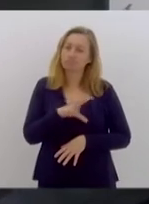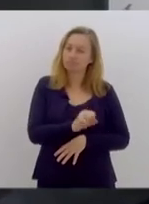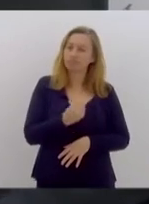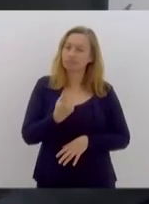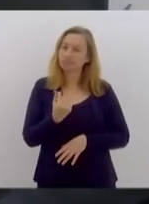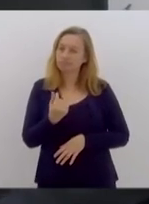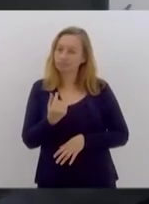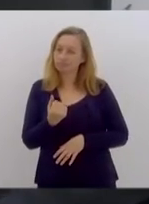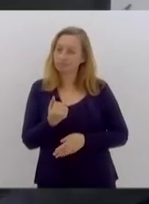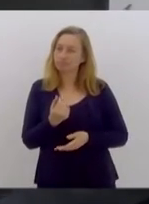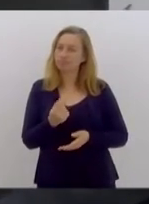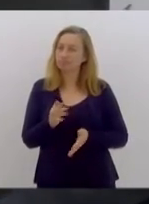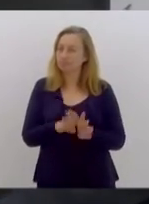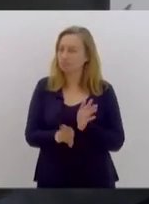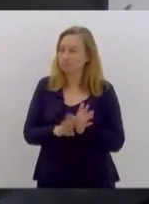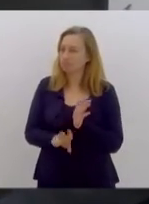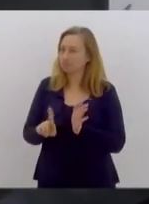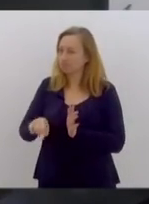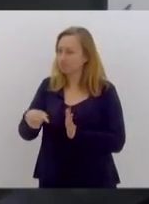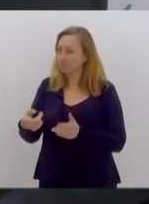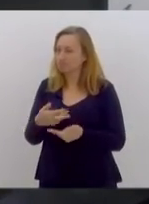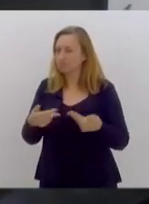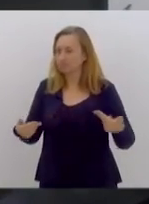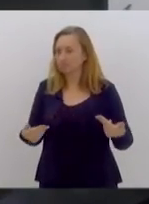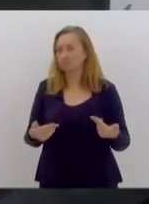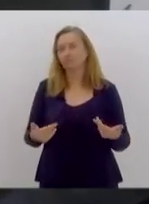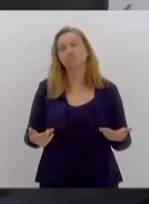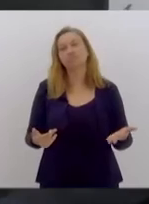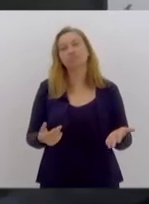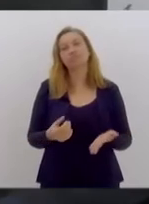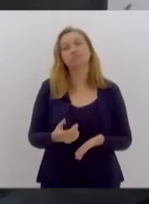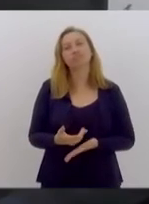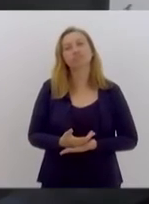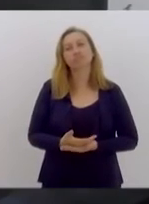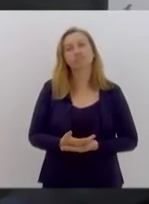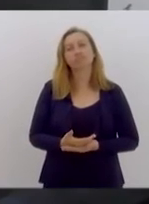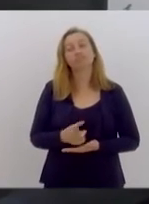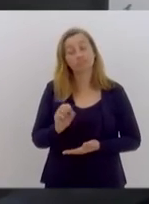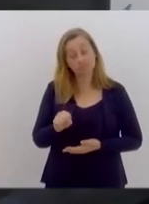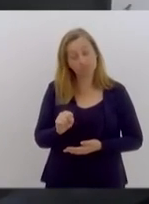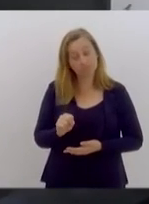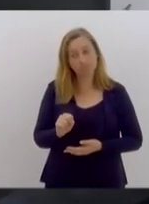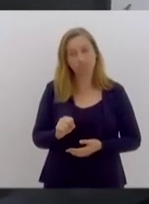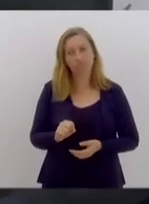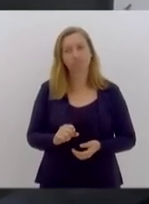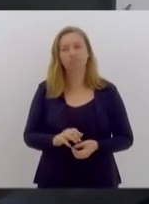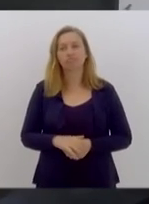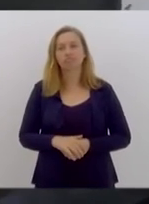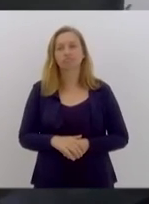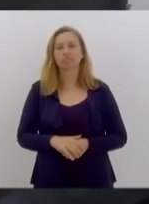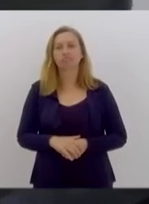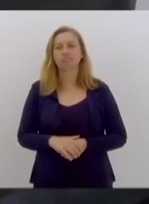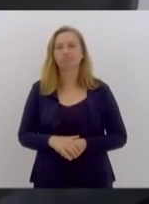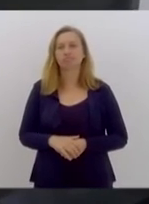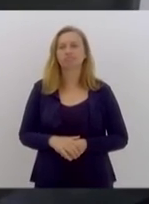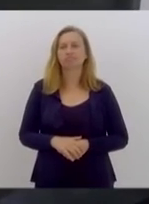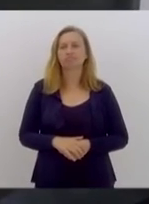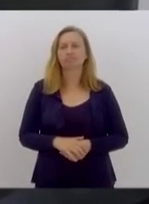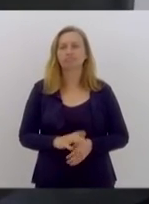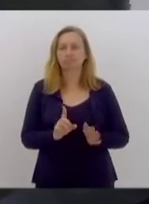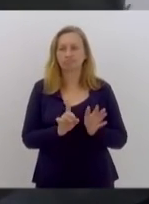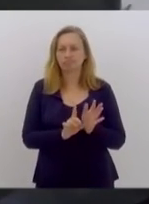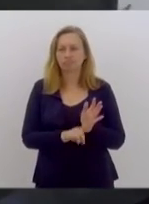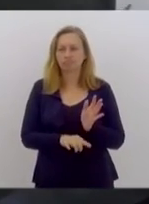E gasta de outras formas né instituições para contratações espíritas Isso sim que nós fizemos foi tentar diminuir